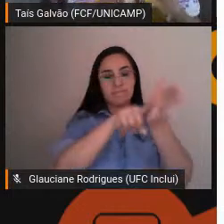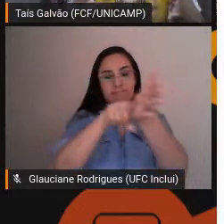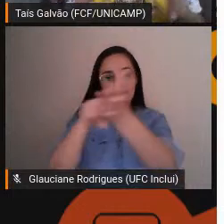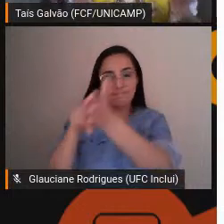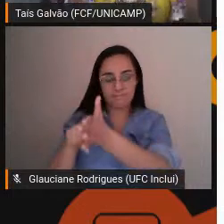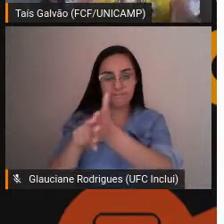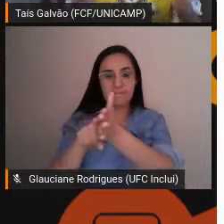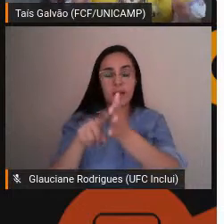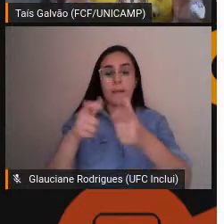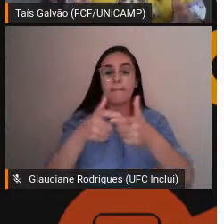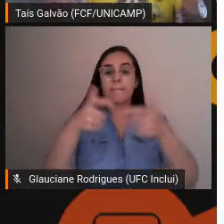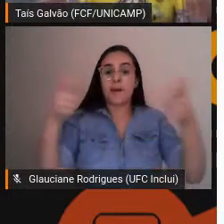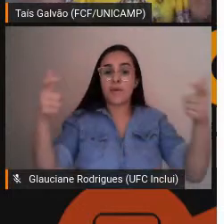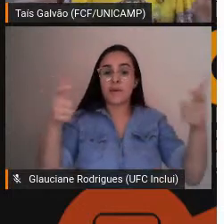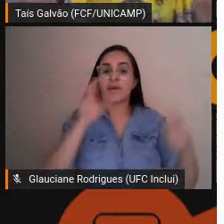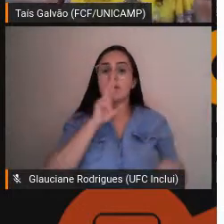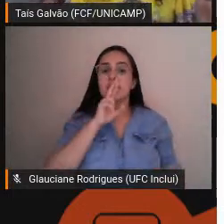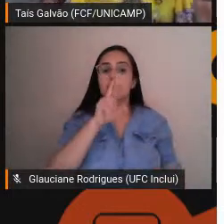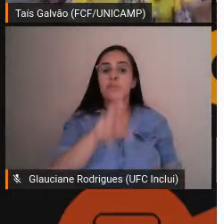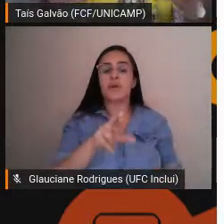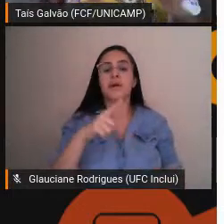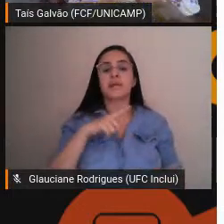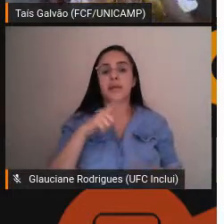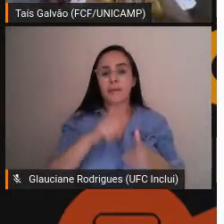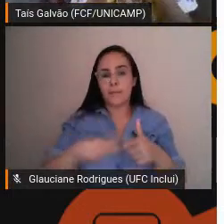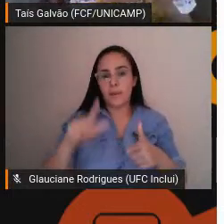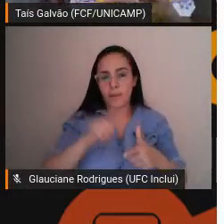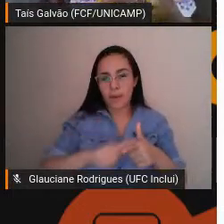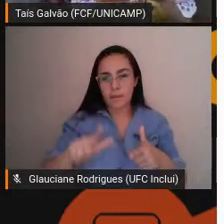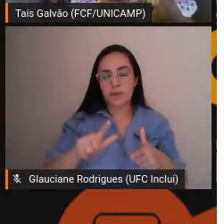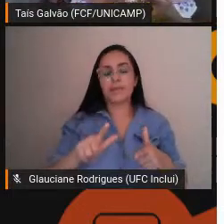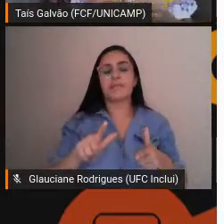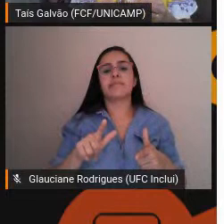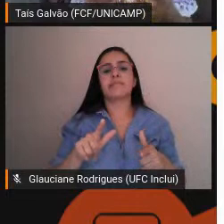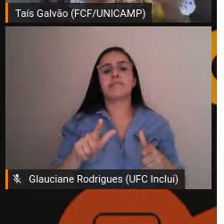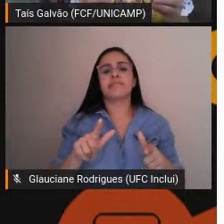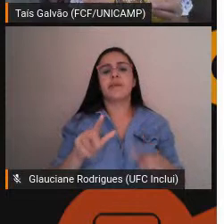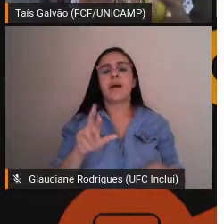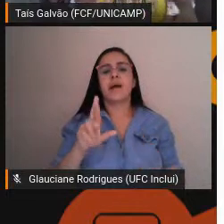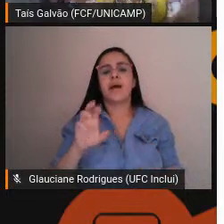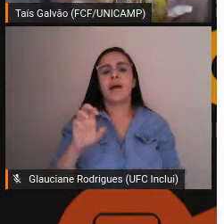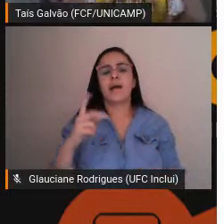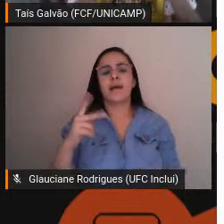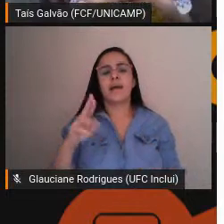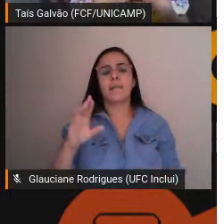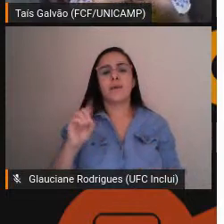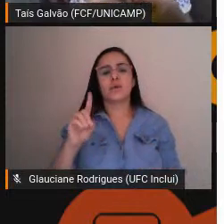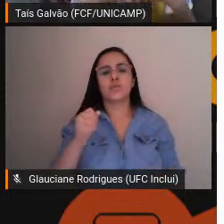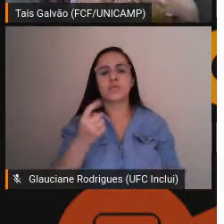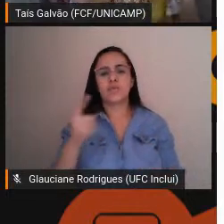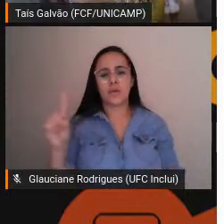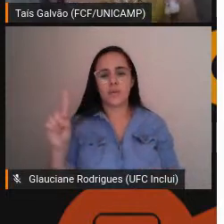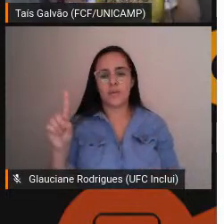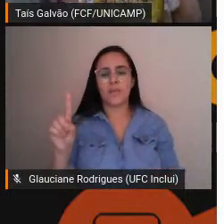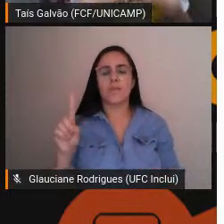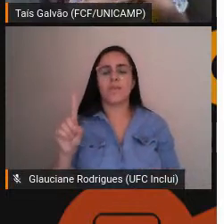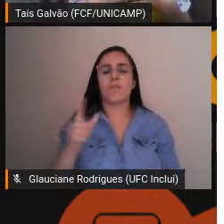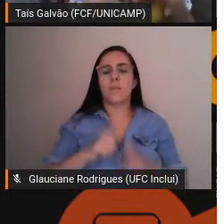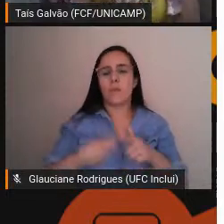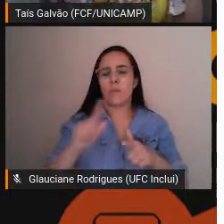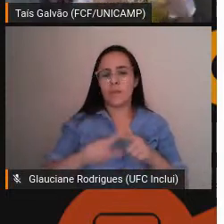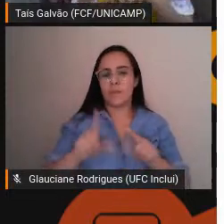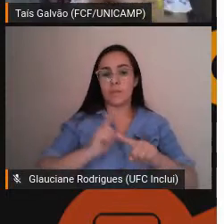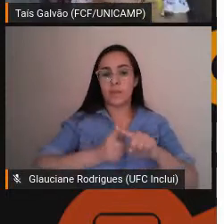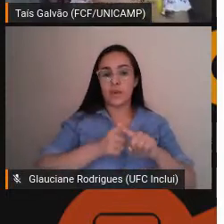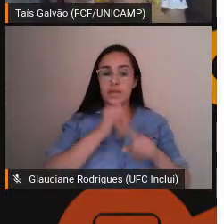deles disseram, nós temos um problema de reprodutibilidade. E o que, que eles quiseram dizer com isso? Olha, eu já tentei, no meu